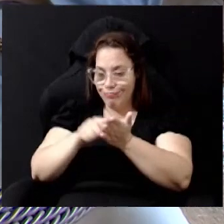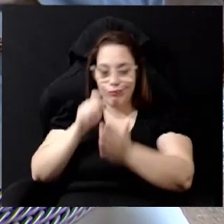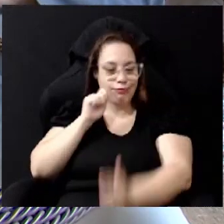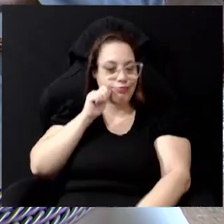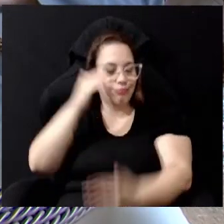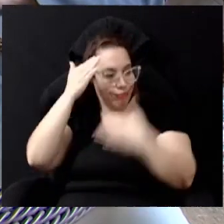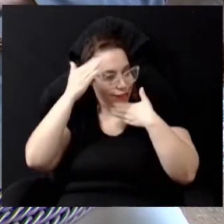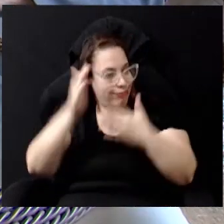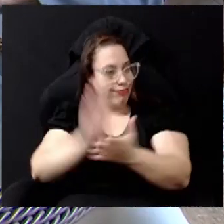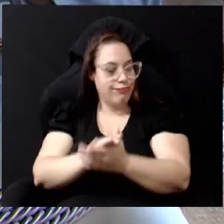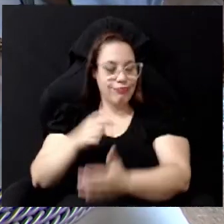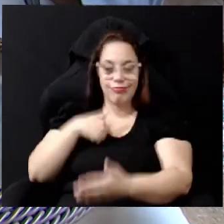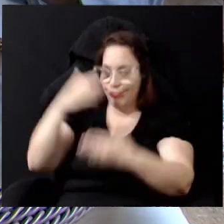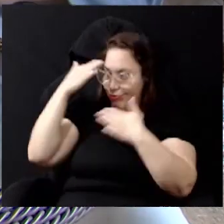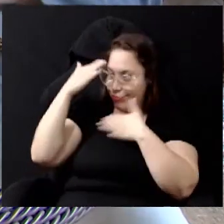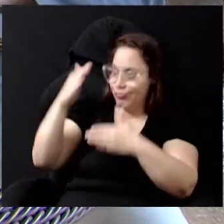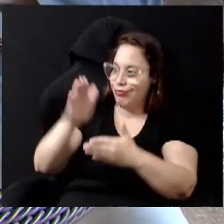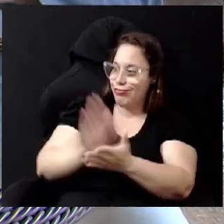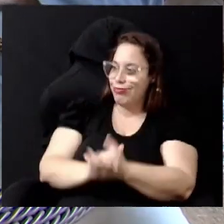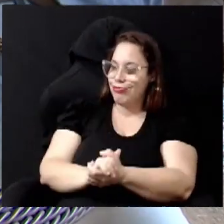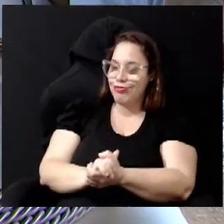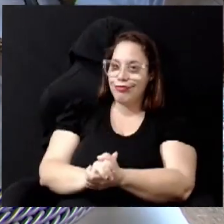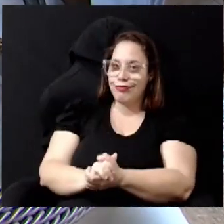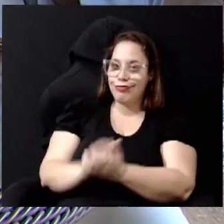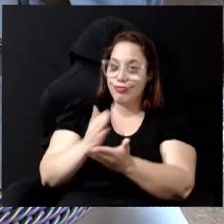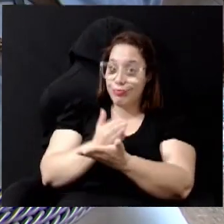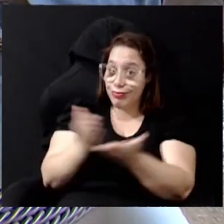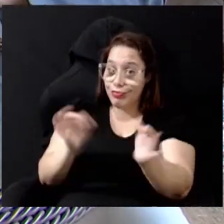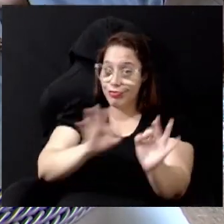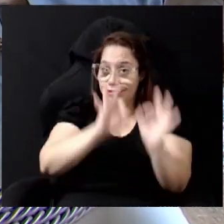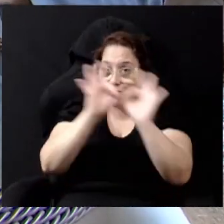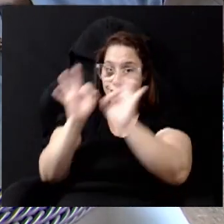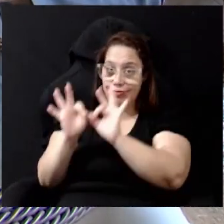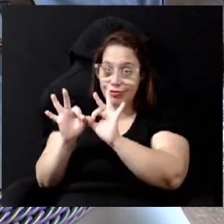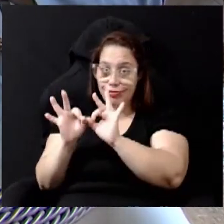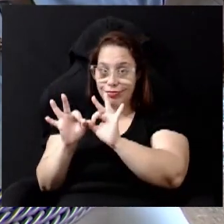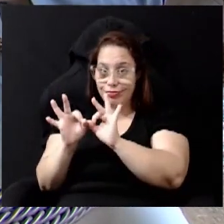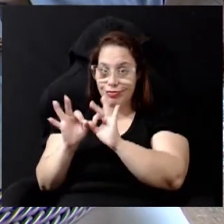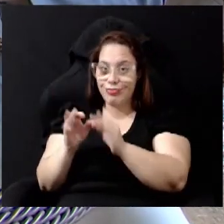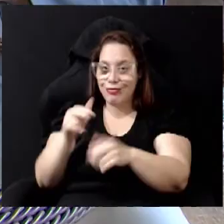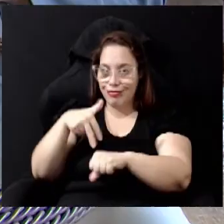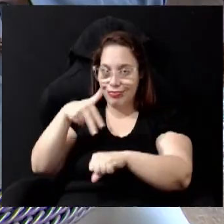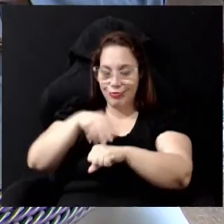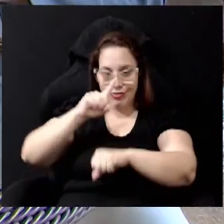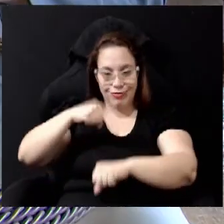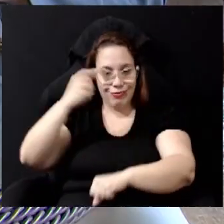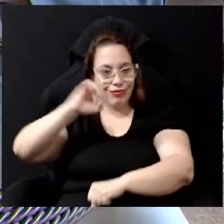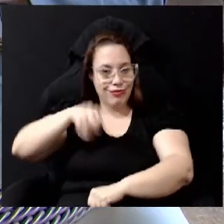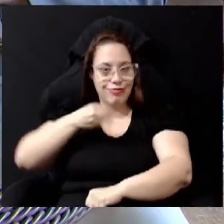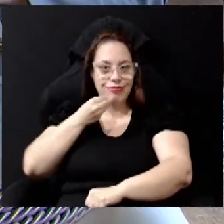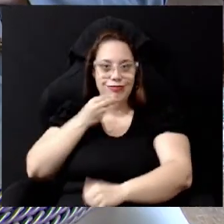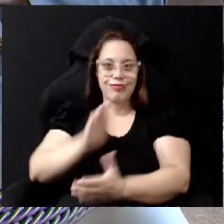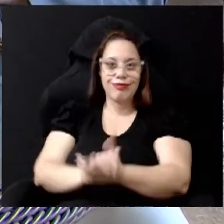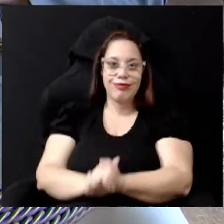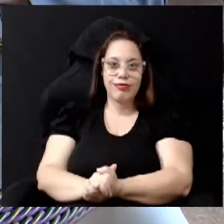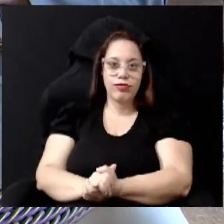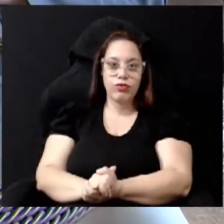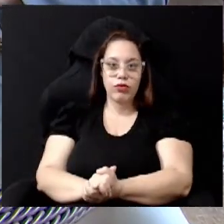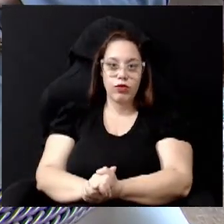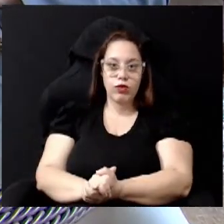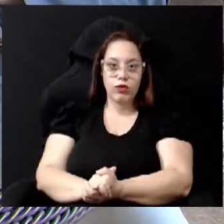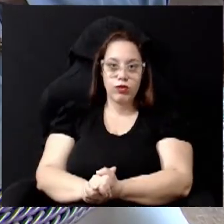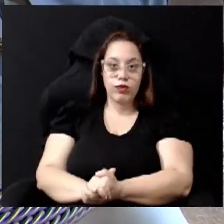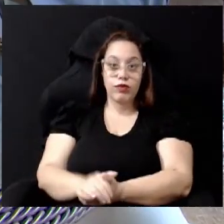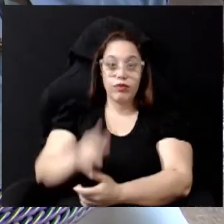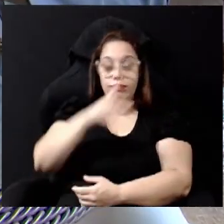Muito obrigado a quem está nos assistindo e contem sempre comigo. Até a próxima oportunidade. Obrigado, viu, Fabrício? E pessoal, não se